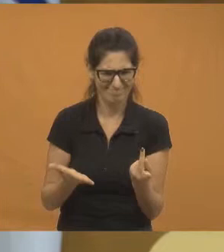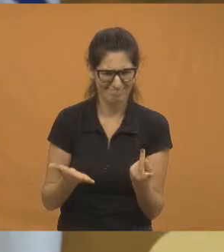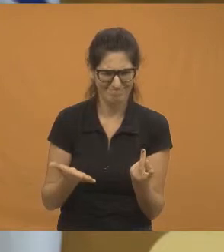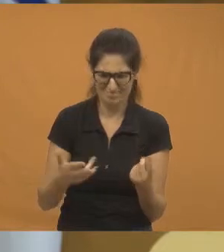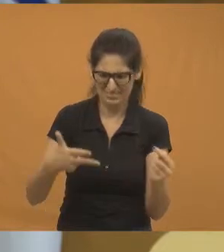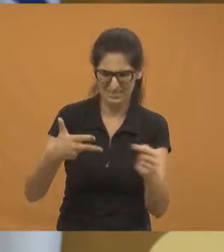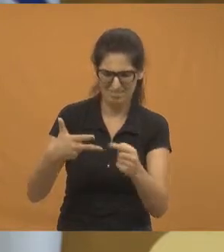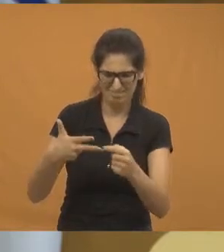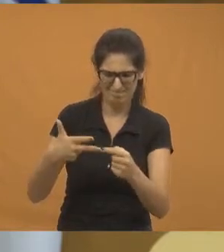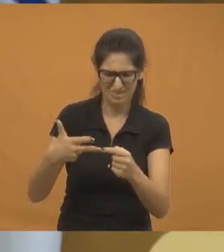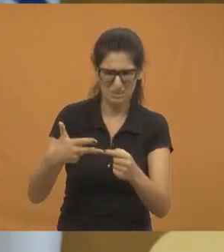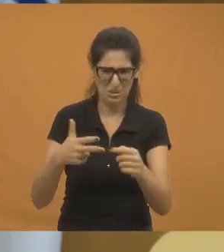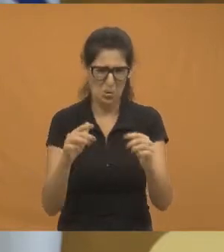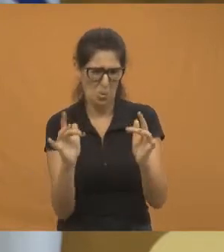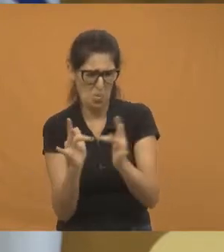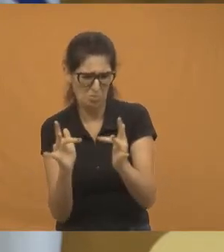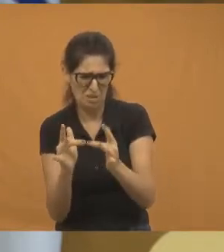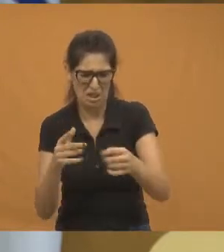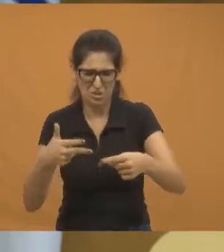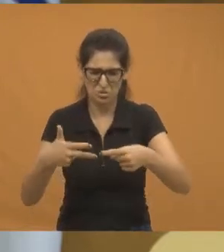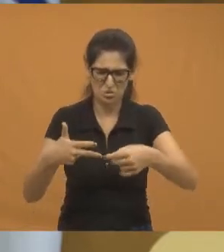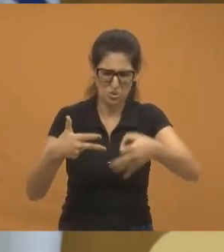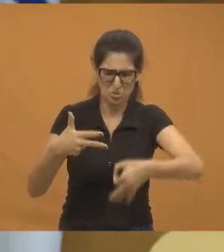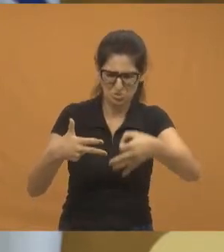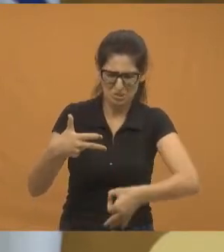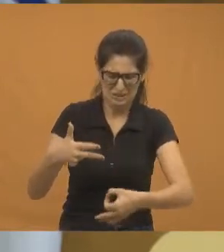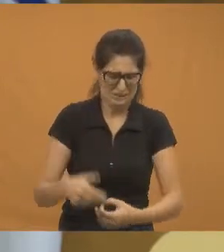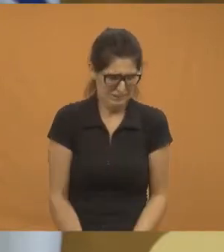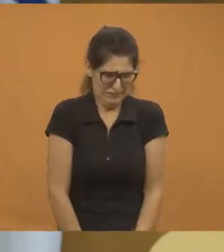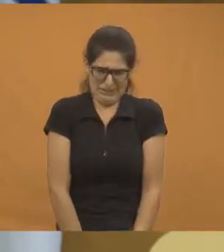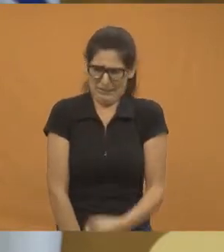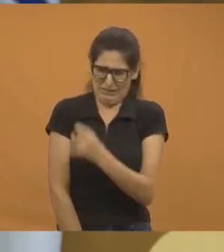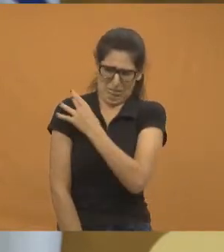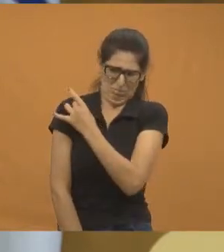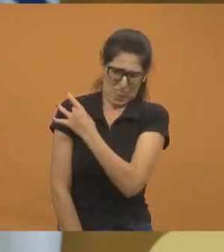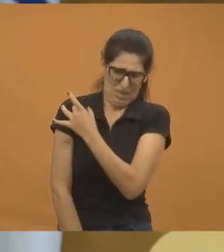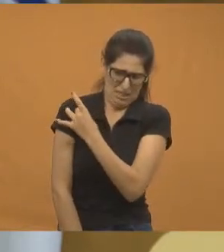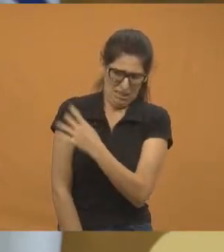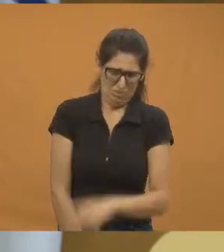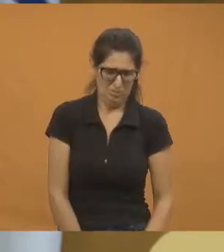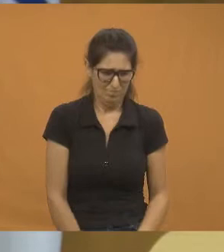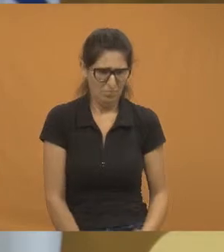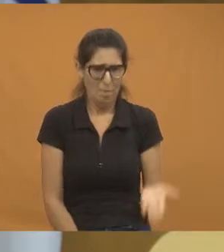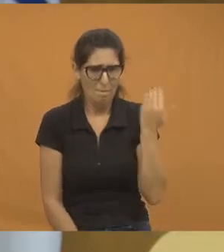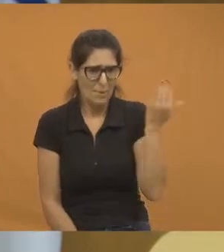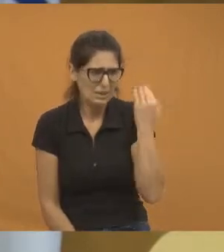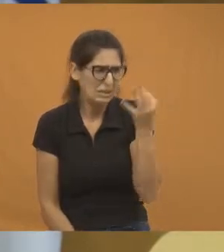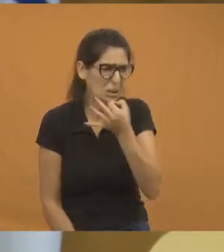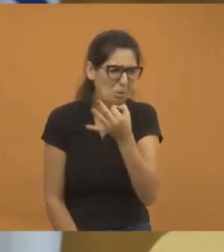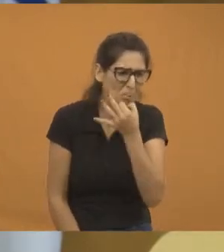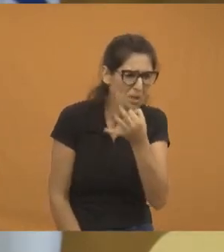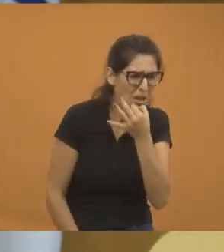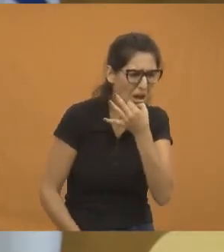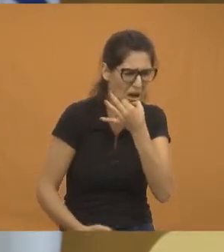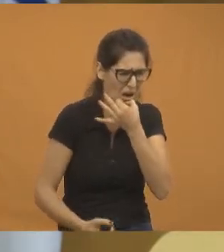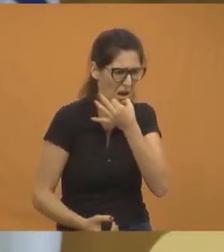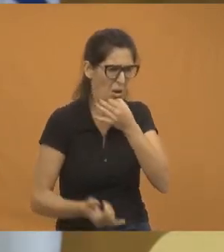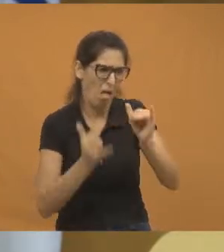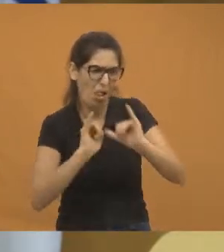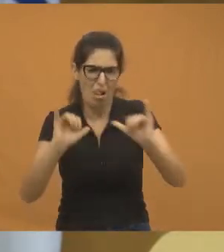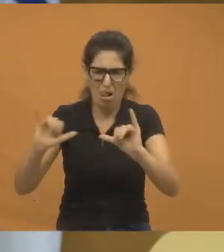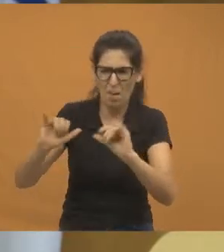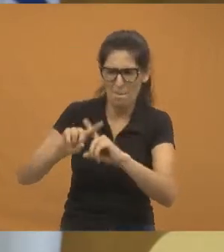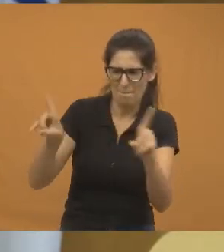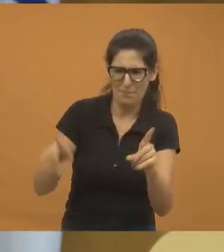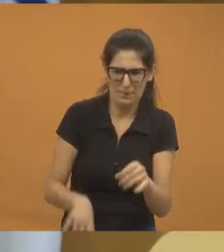ele eu tenho até medo de falar alguma coisa que falei com o rodrigo eu no começo fazer algumas críticas mas eu tenho medo porque esse pessoal pode a qualquer